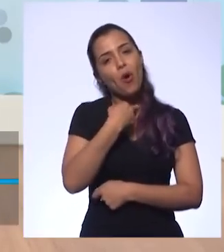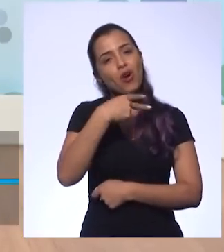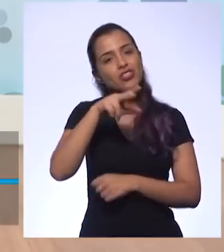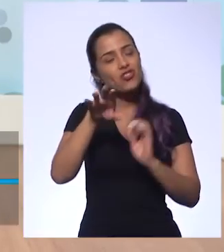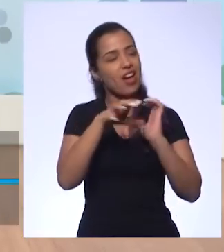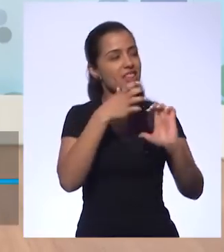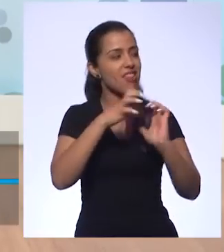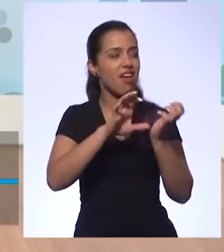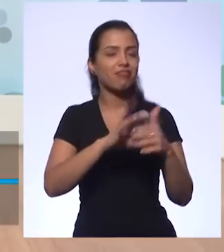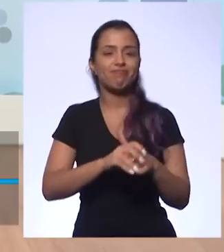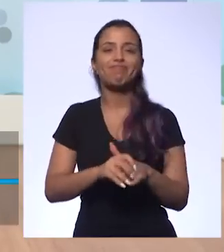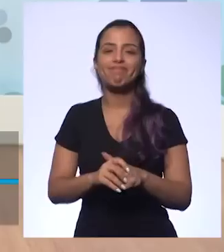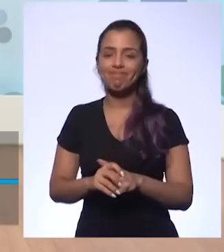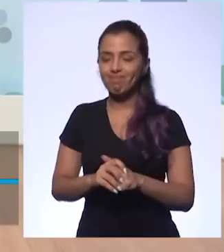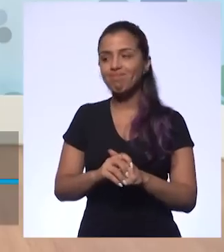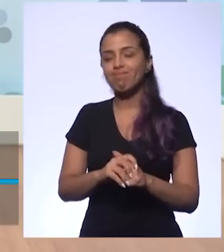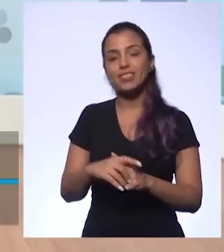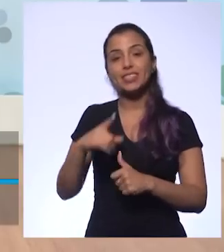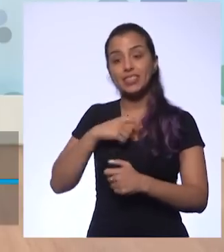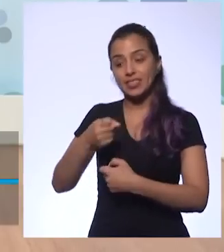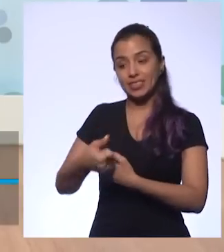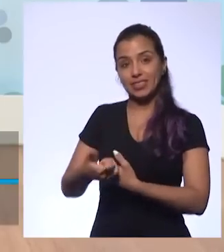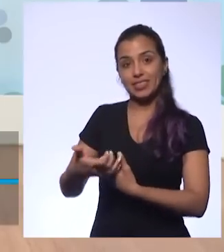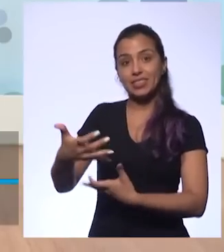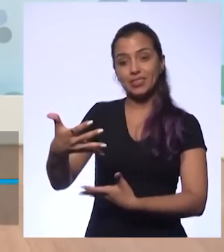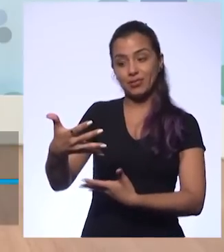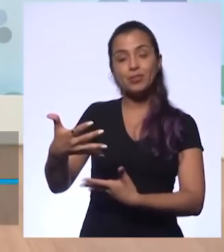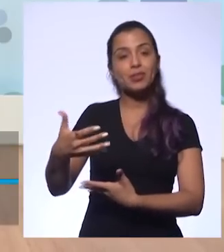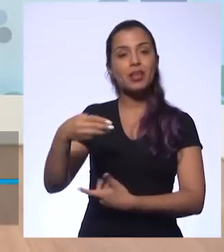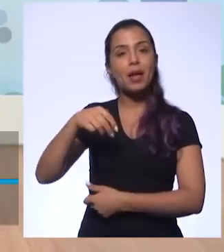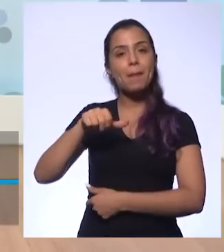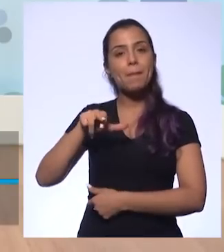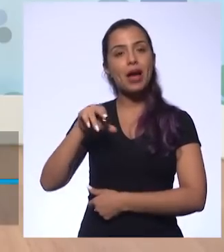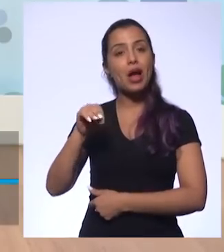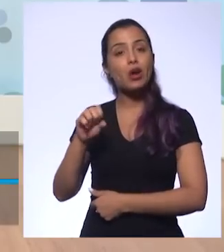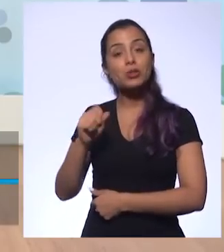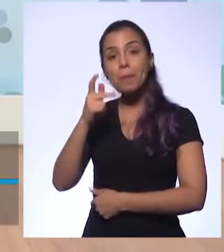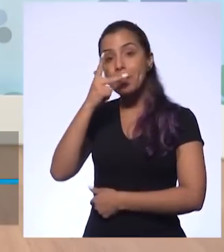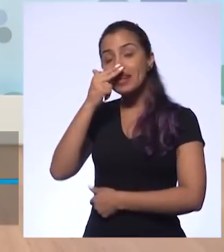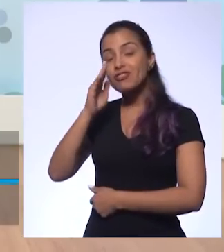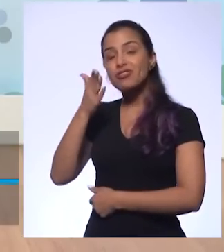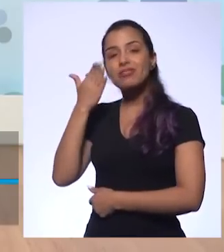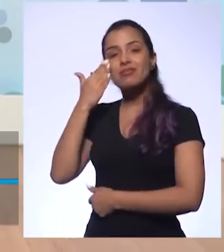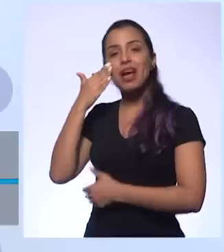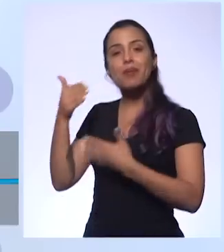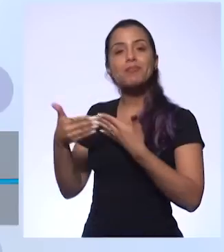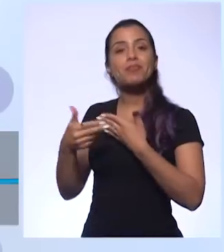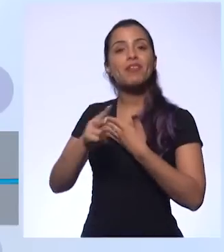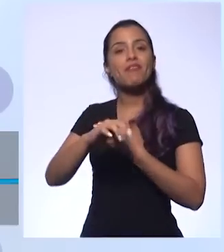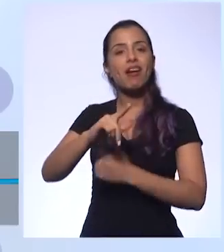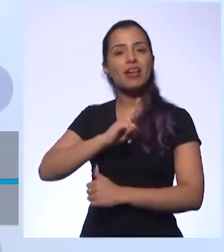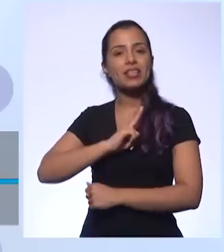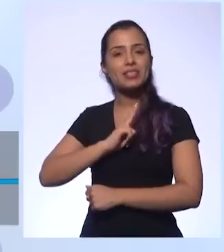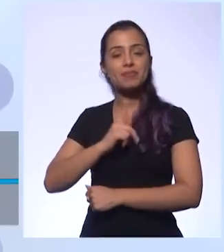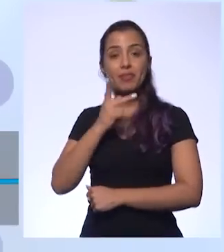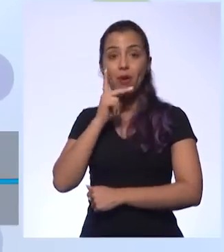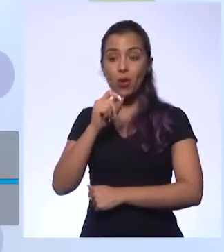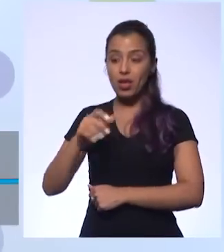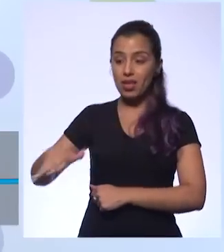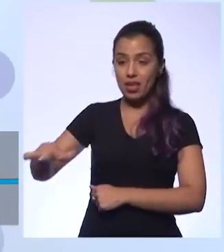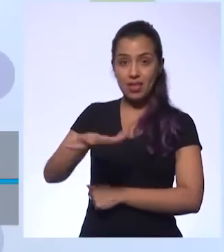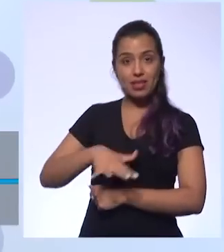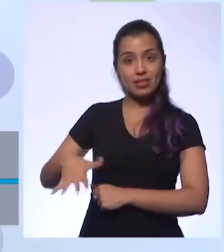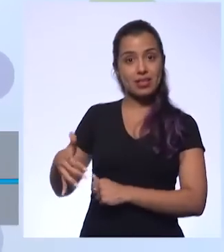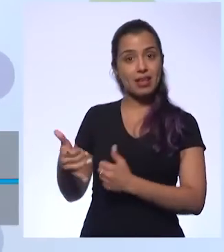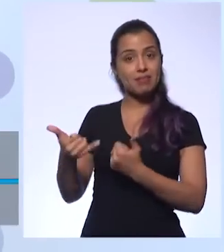aluno aqui. Gente, Marcos, parece que ele está adivinhando o que vai vir daqui a pouco. O pai se refere a um espaço livre onde ele podia ir para o lado